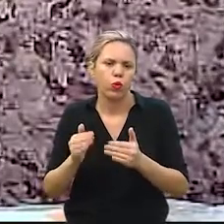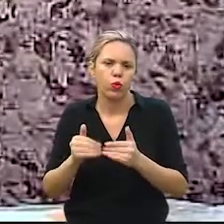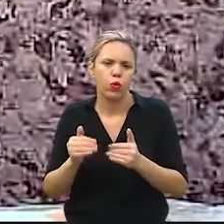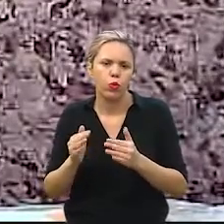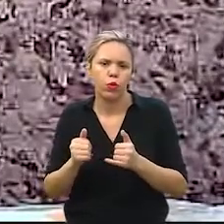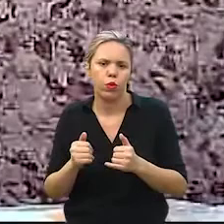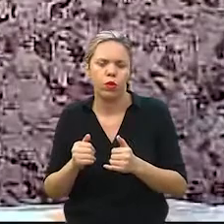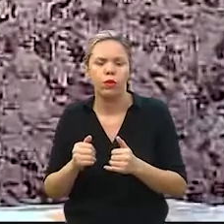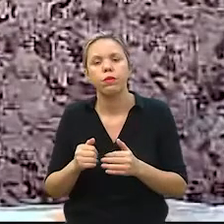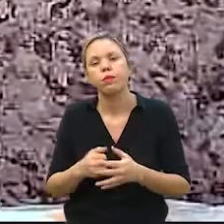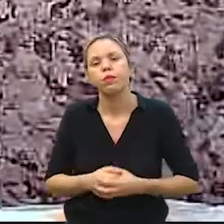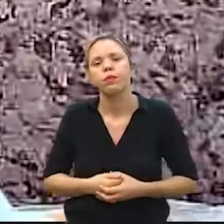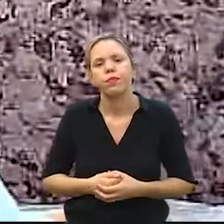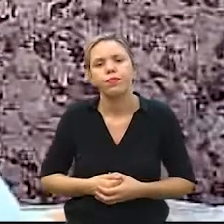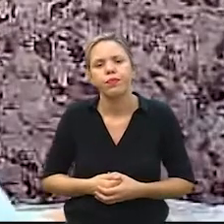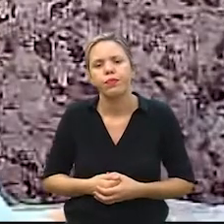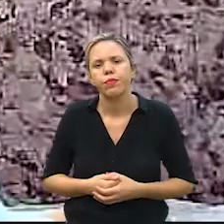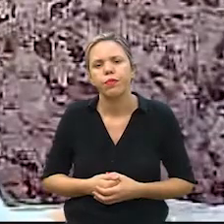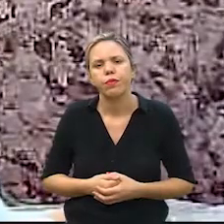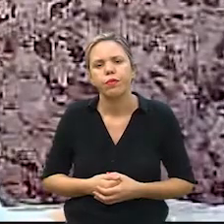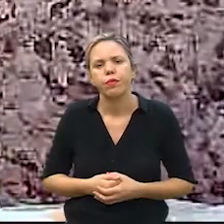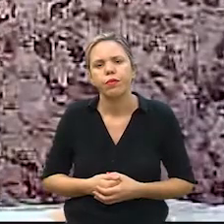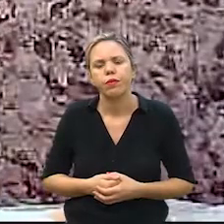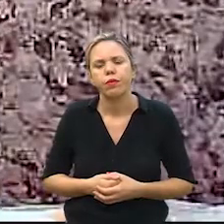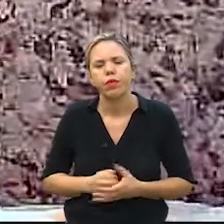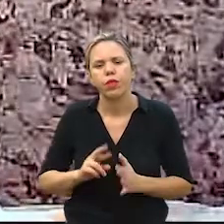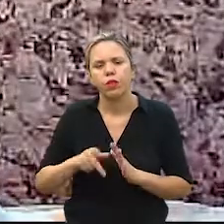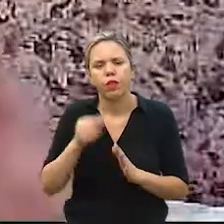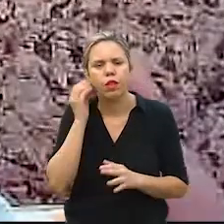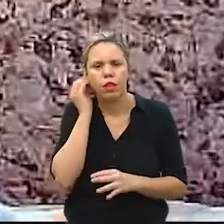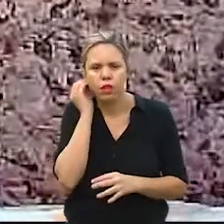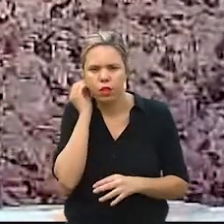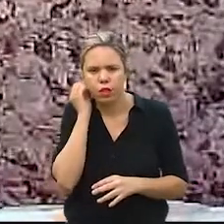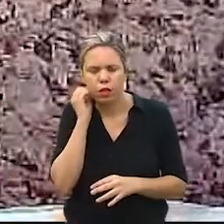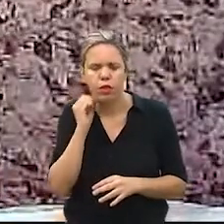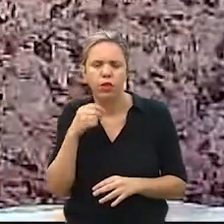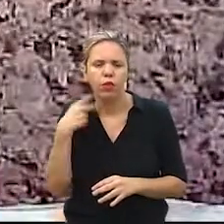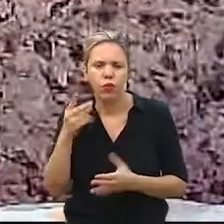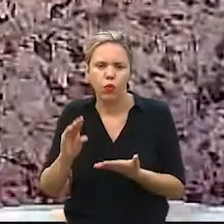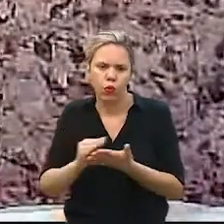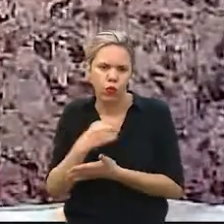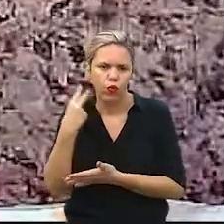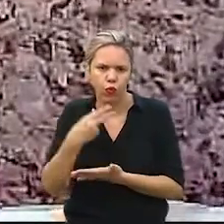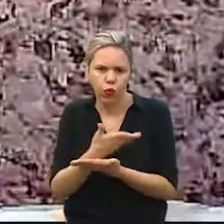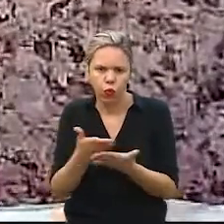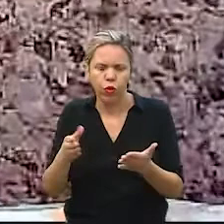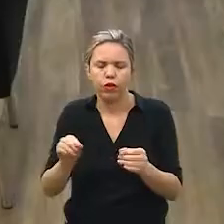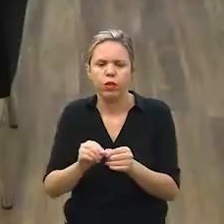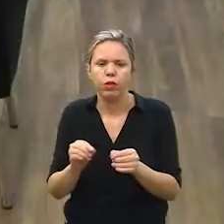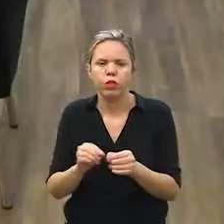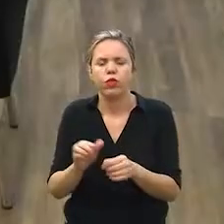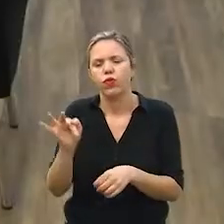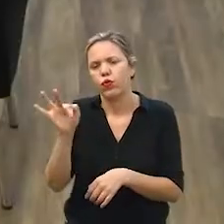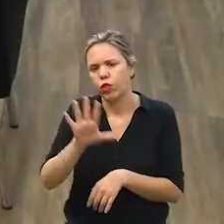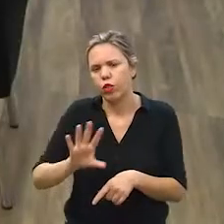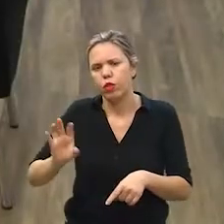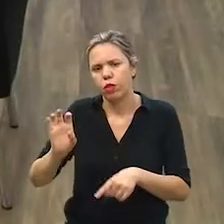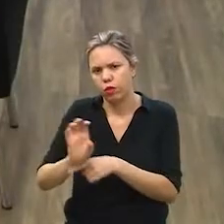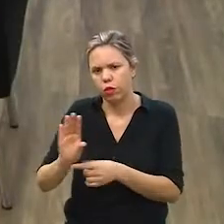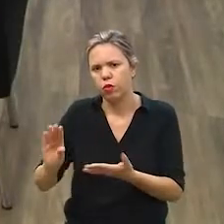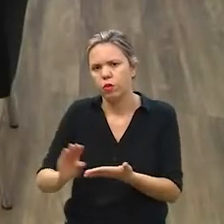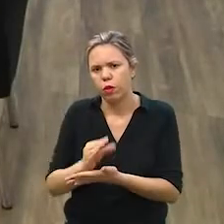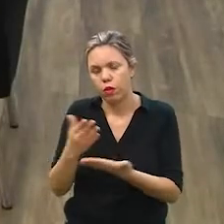né? Ou de dotações de verbas parlamentares, por exemplo, tanto federais quanto